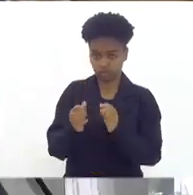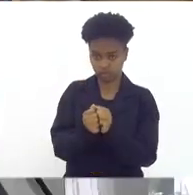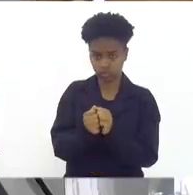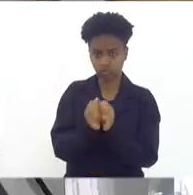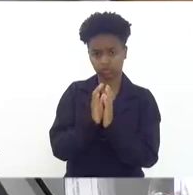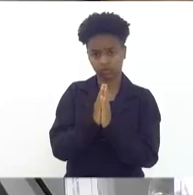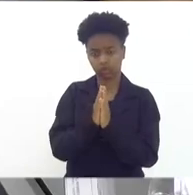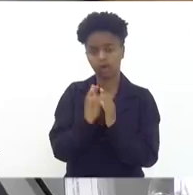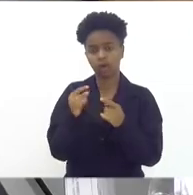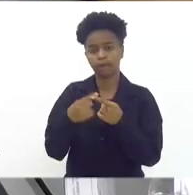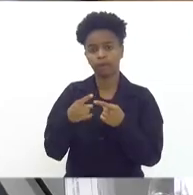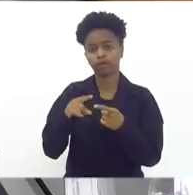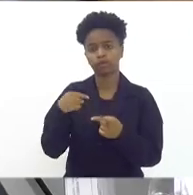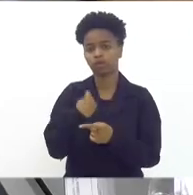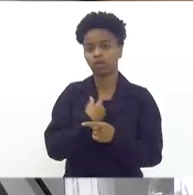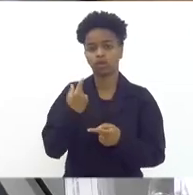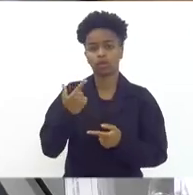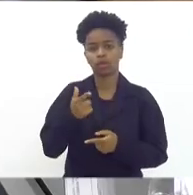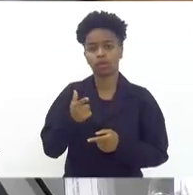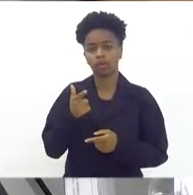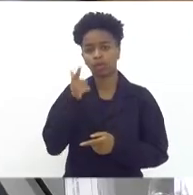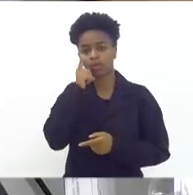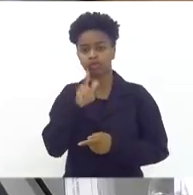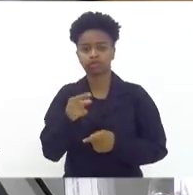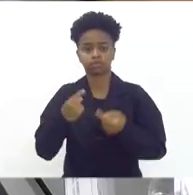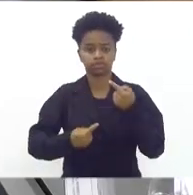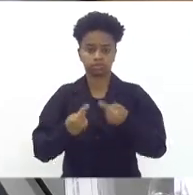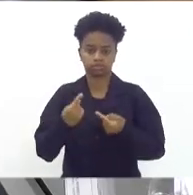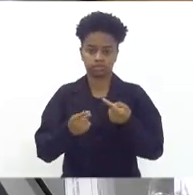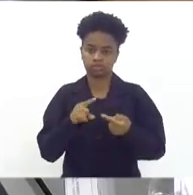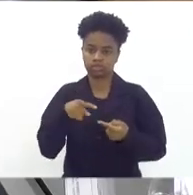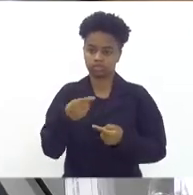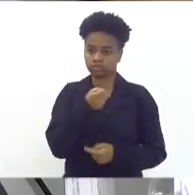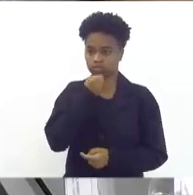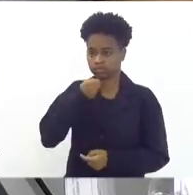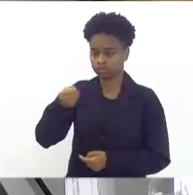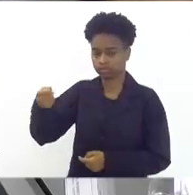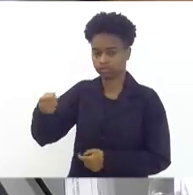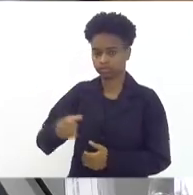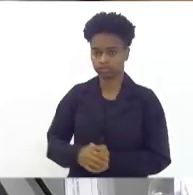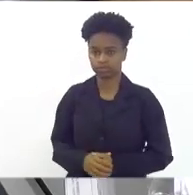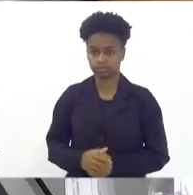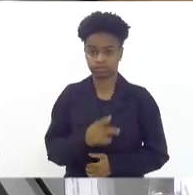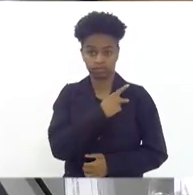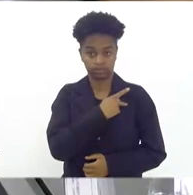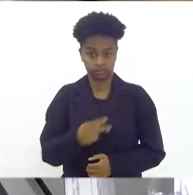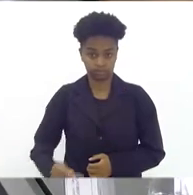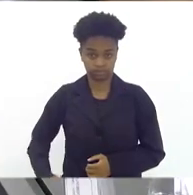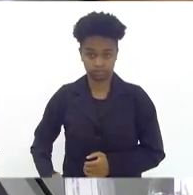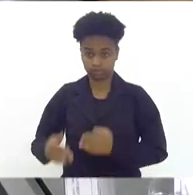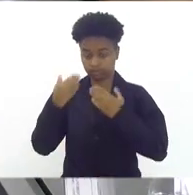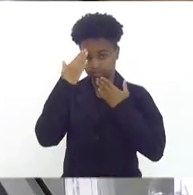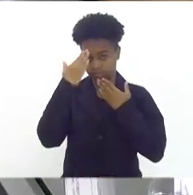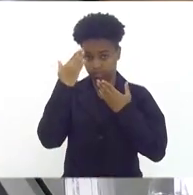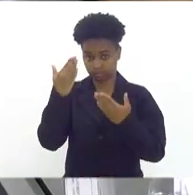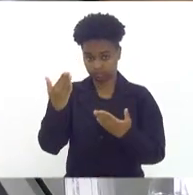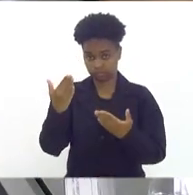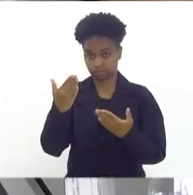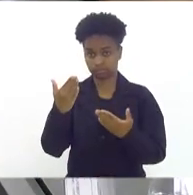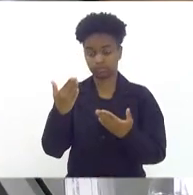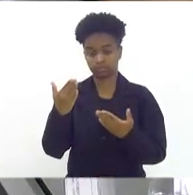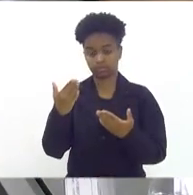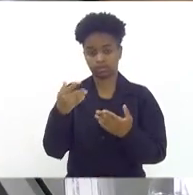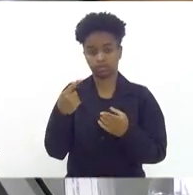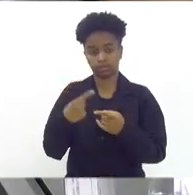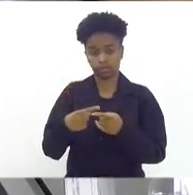a gente avança mais um pouco eu passo a palavra para vossa excelência agradecer né Por